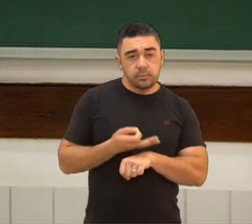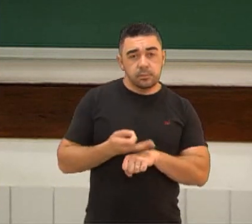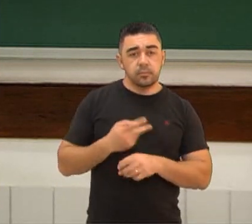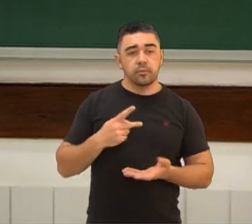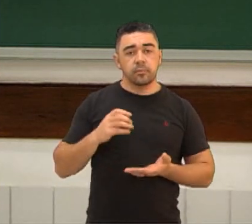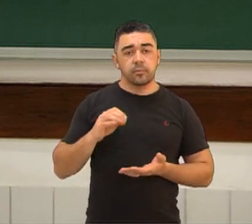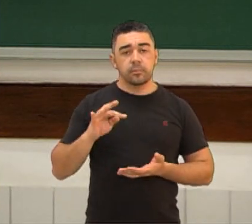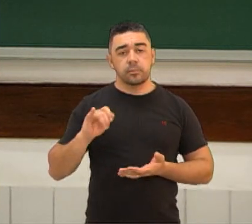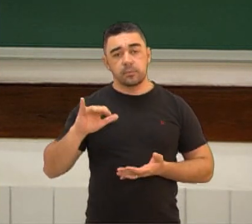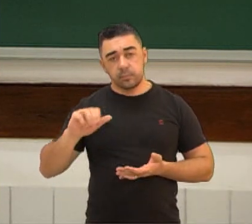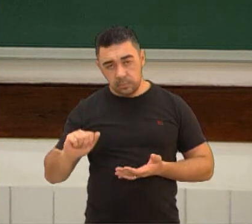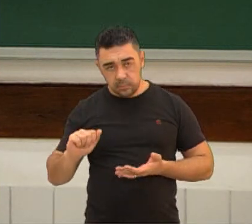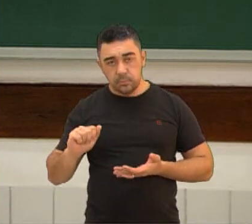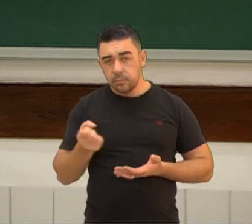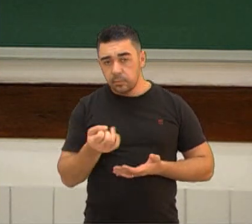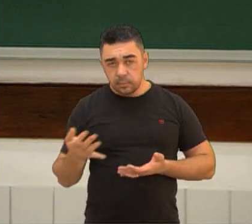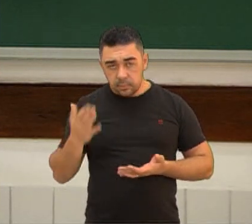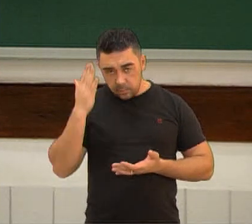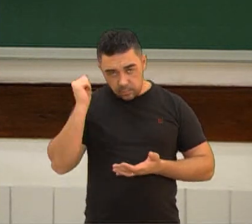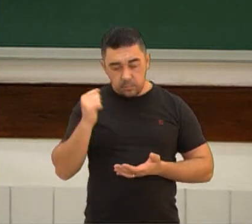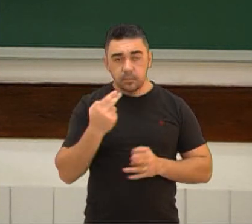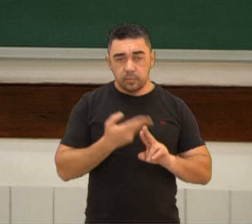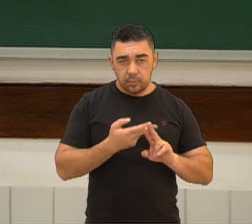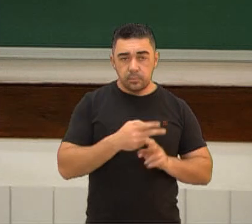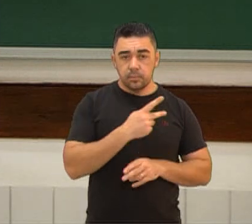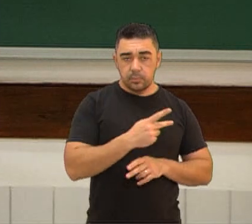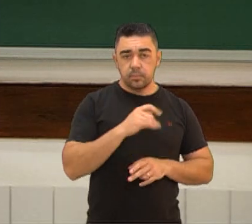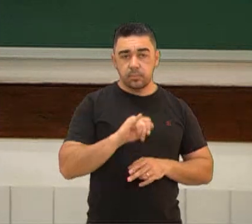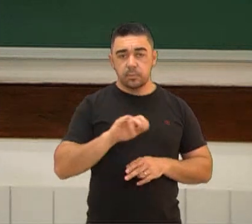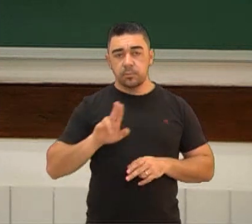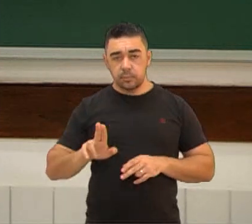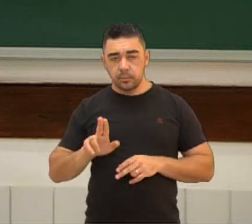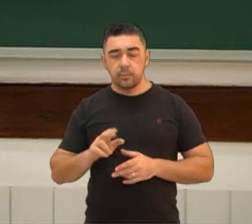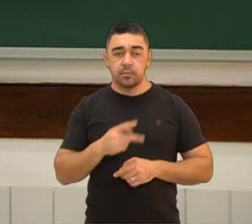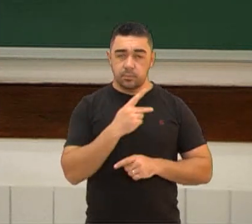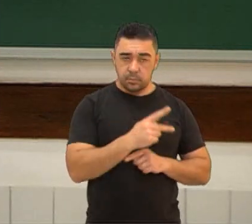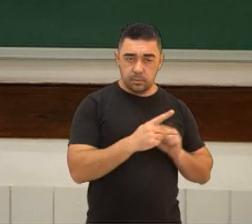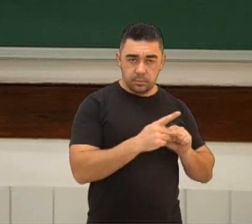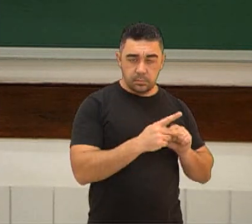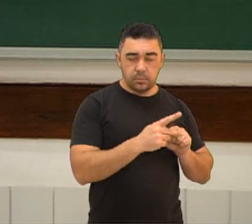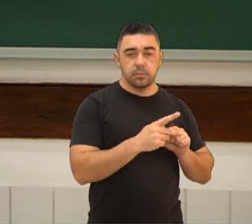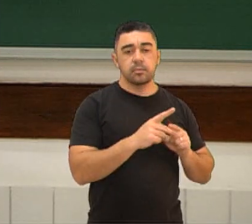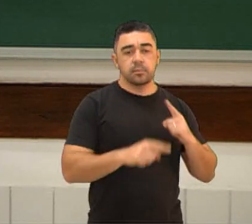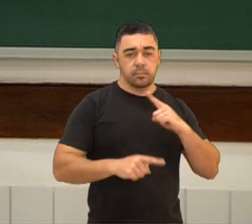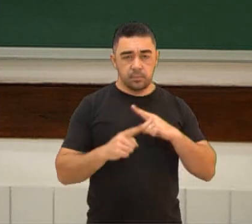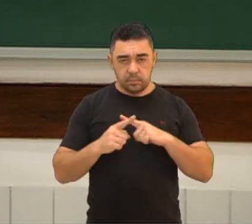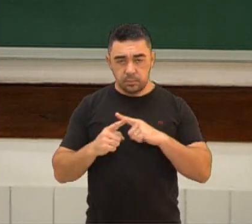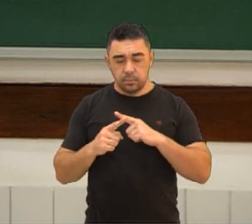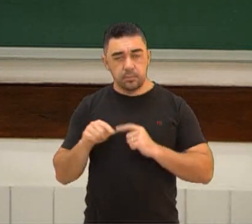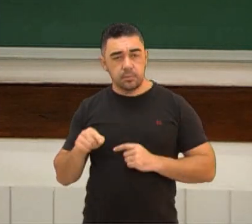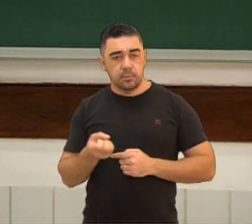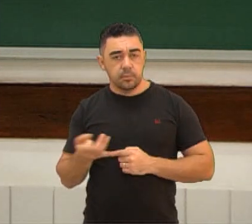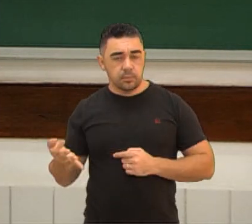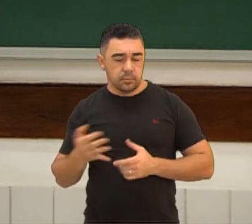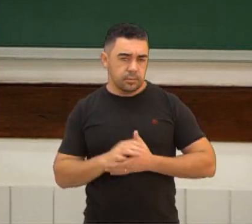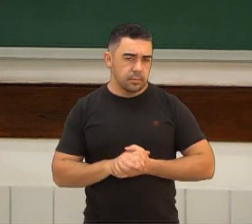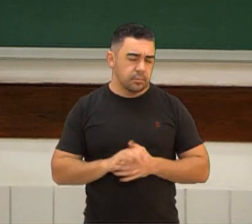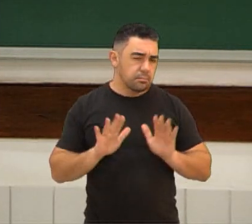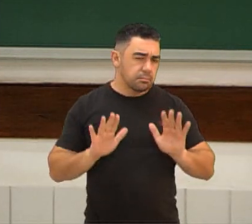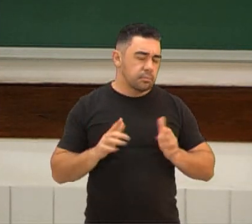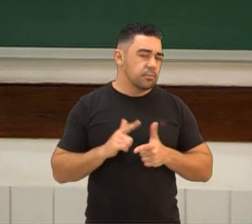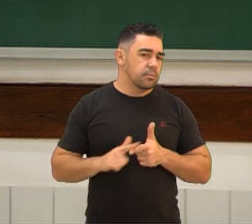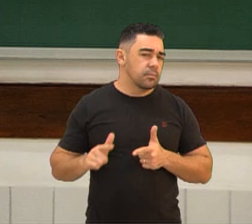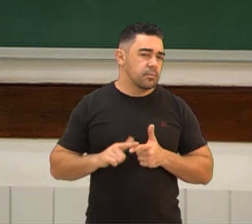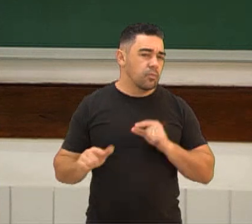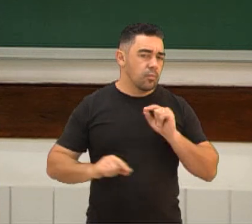eu quero saber potência, eu tenho que saber usar π. Potência é corrente vezes tensão. Só que o problema